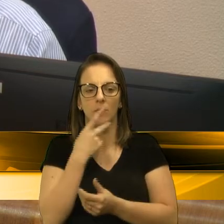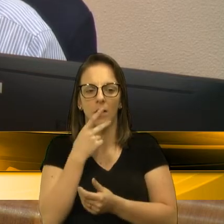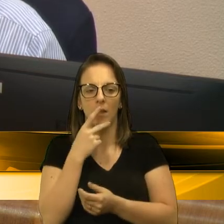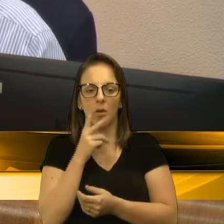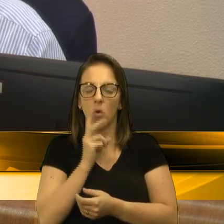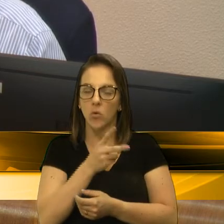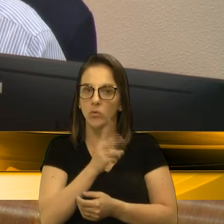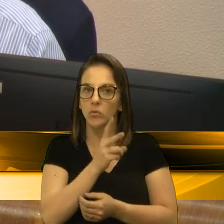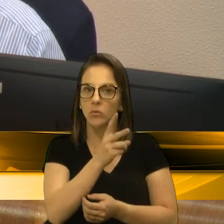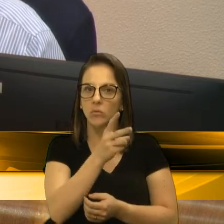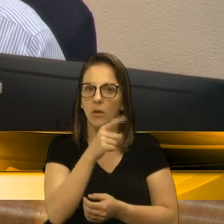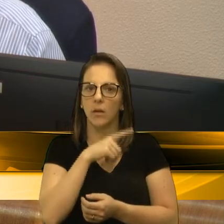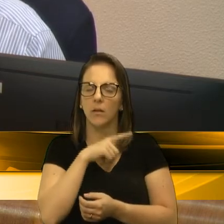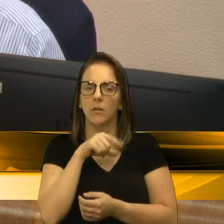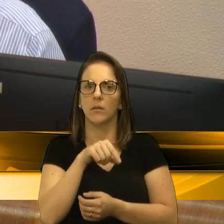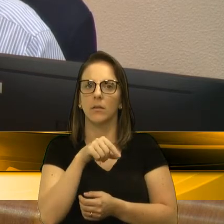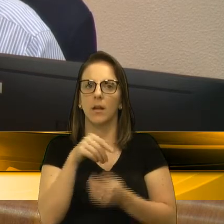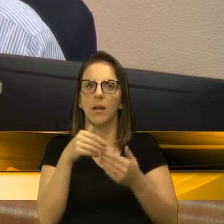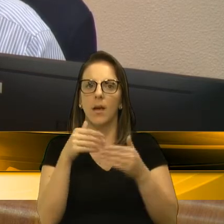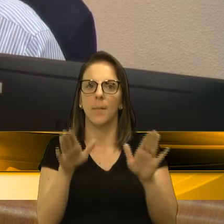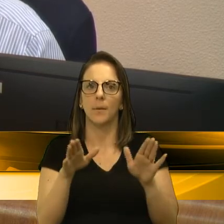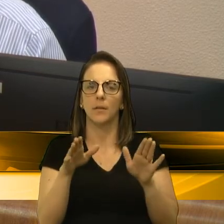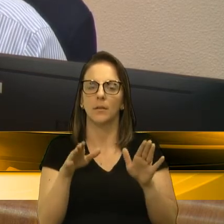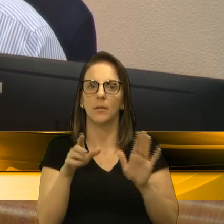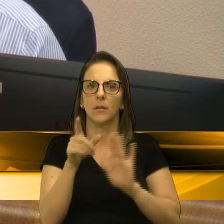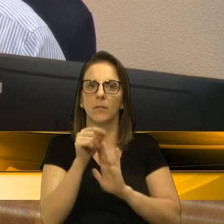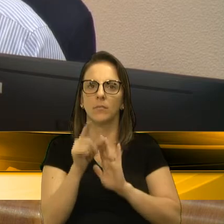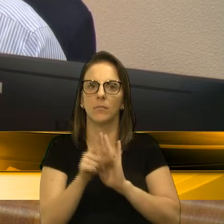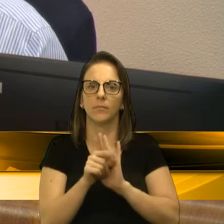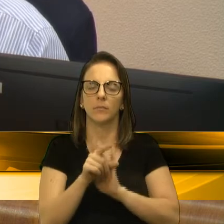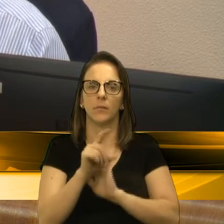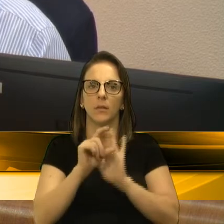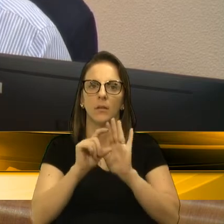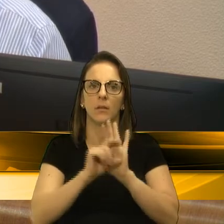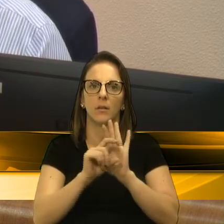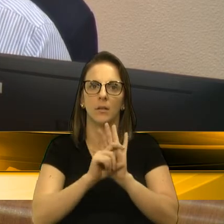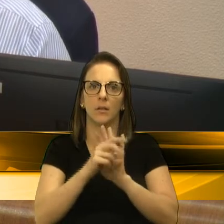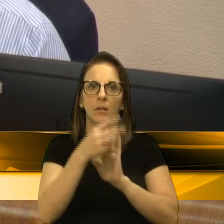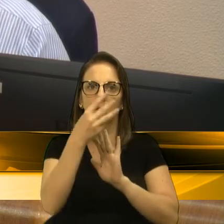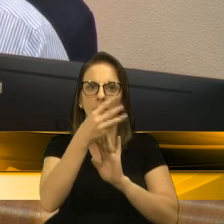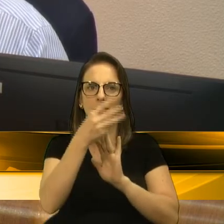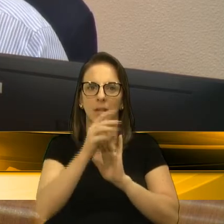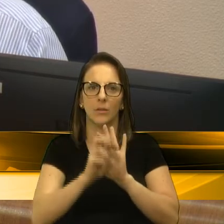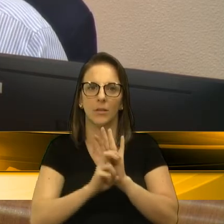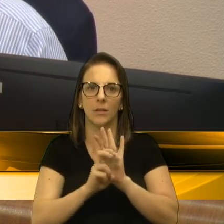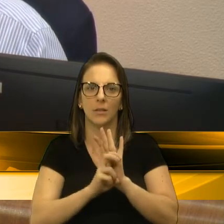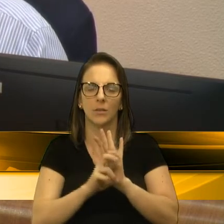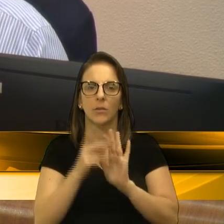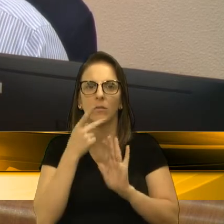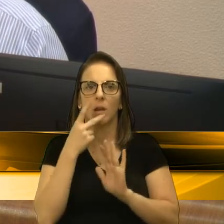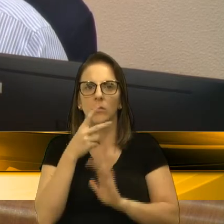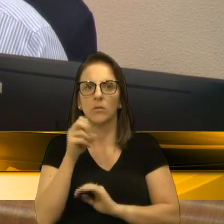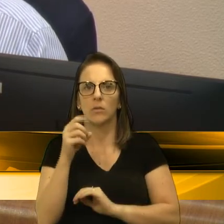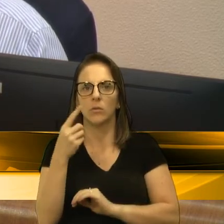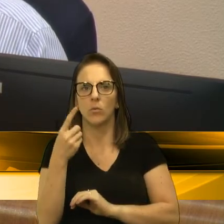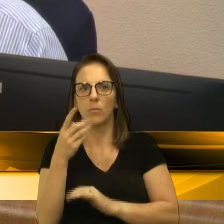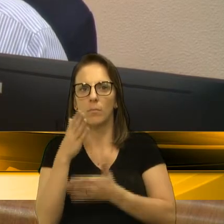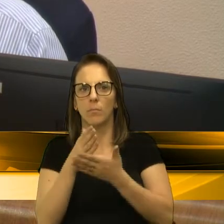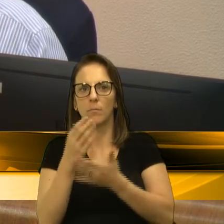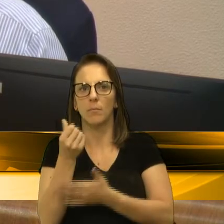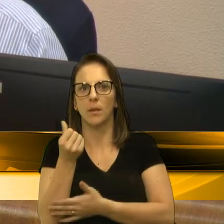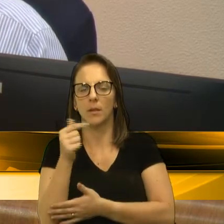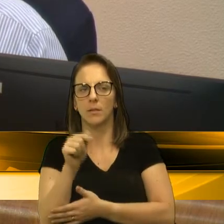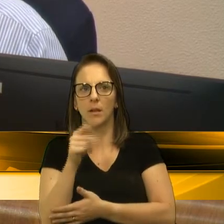abertura de instrução, conforme previsão contida no inciso 3º do artigo 5º do Decreto-Lei 201/67. É o relatório dos